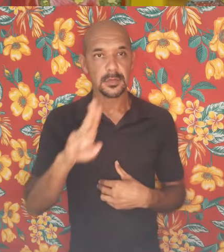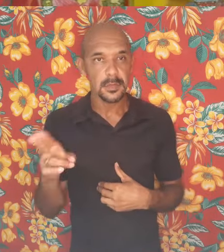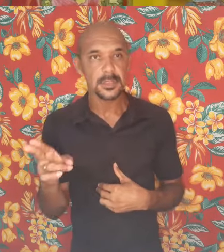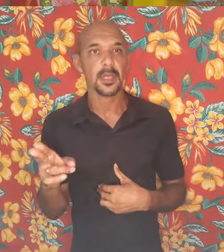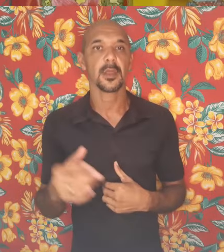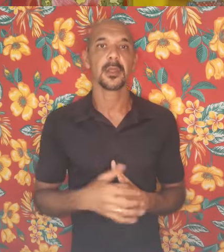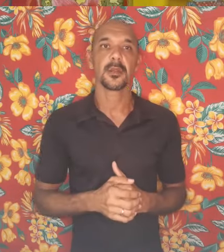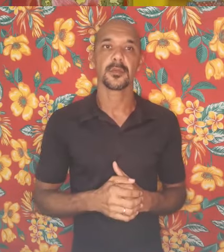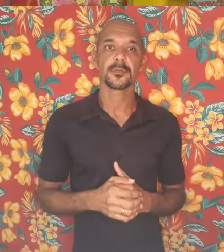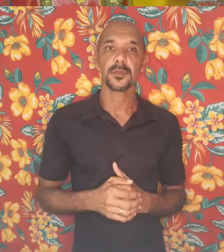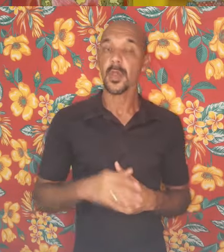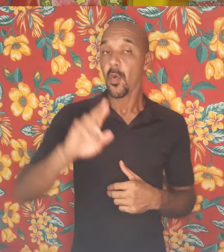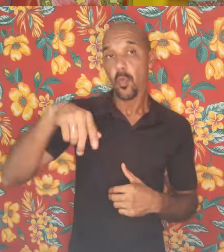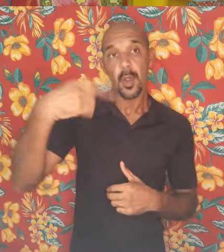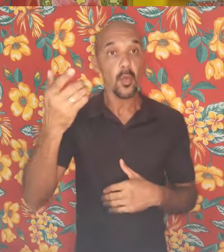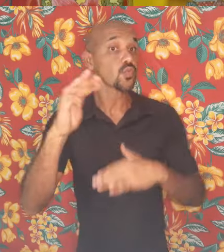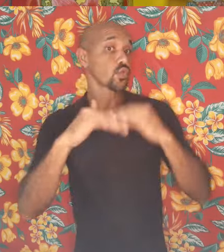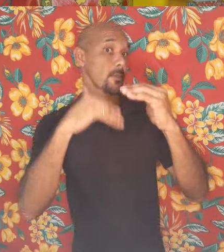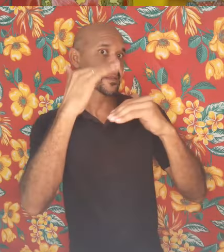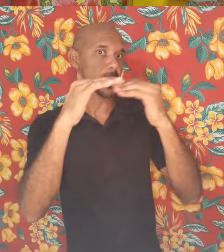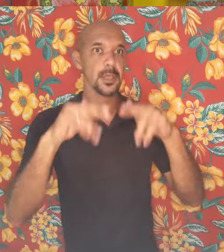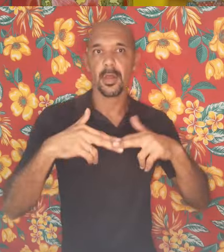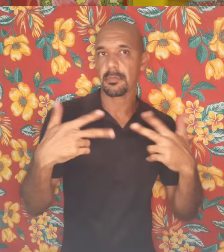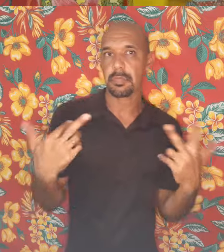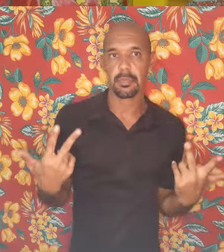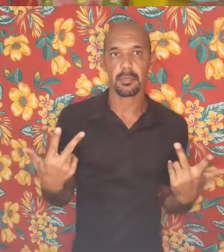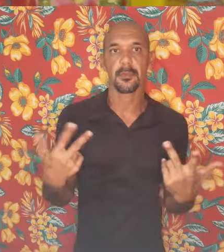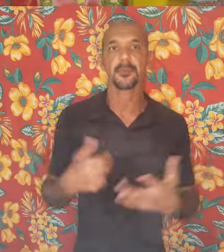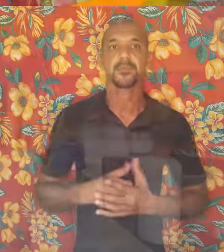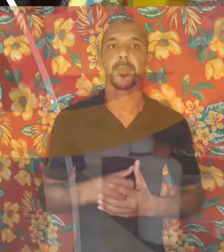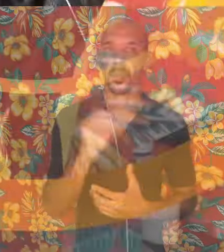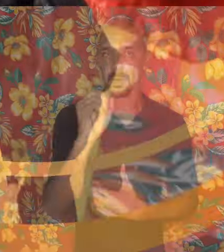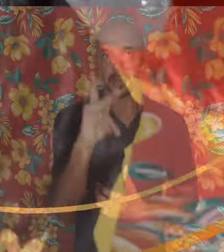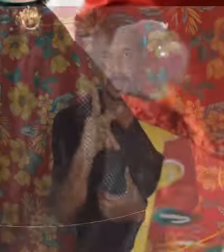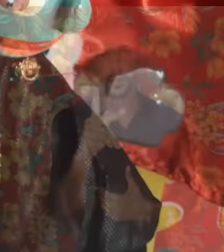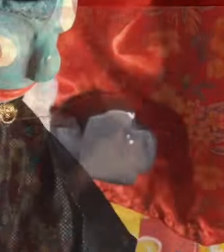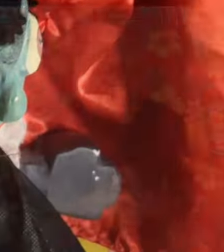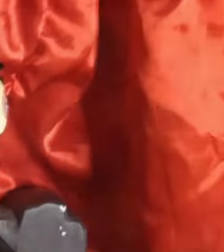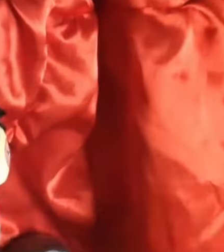envolver toda essa cabeça e todas essas mãos, ok?